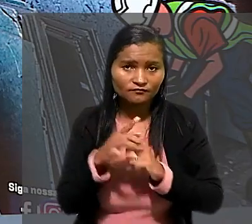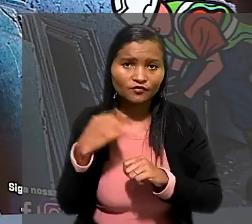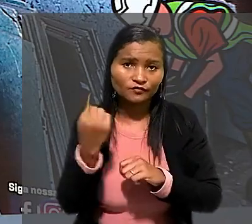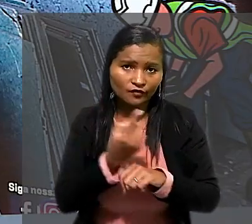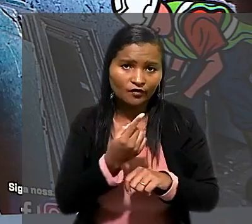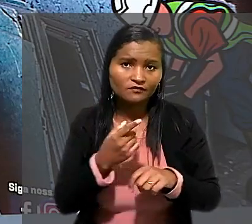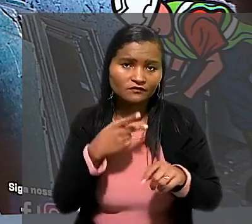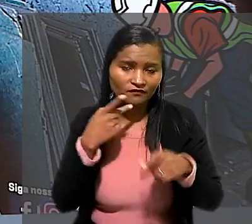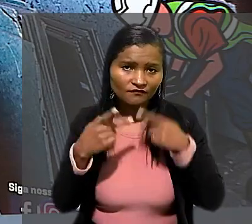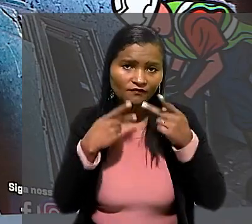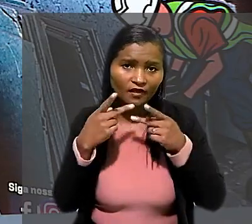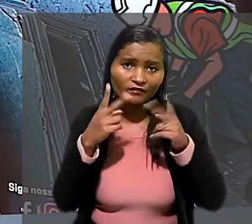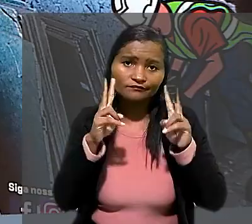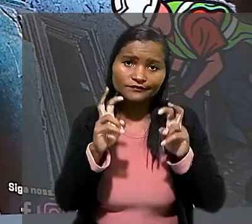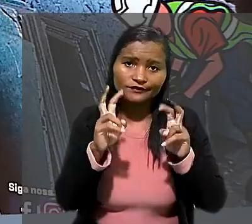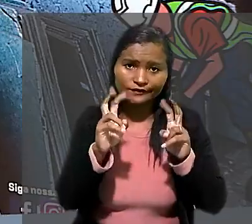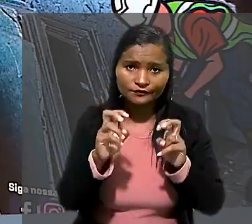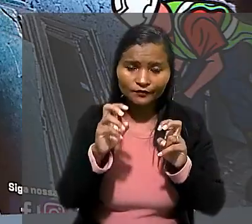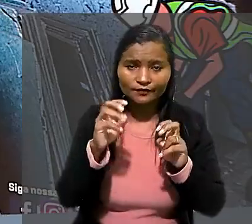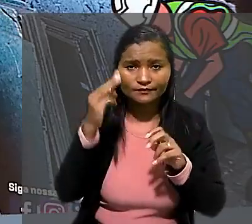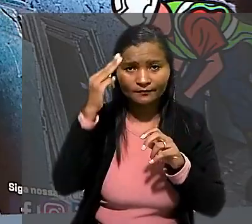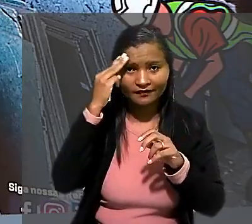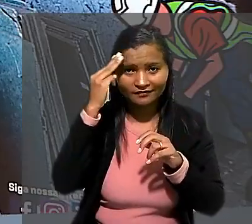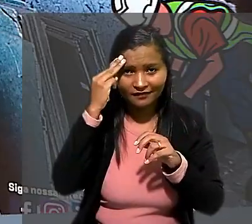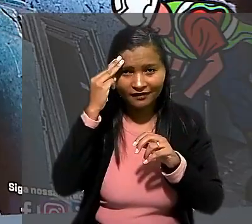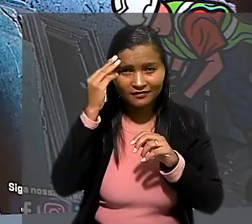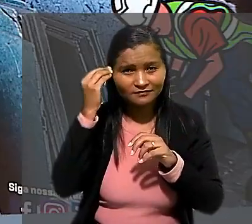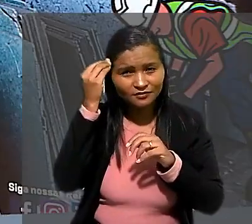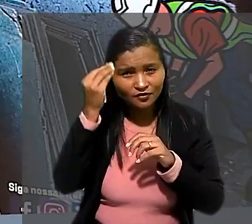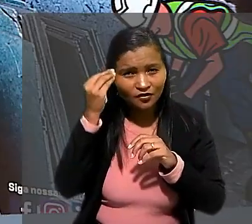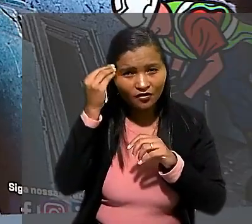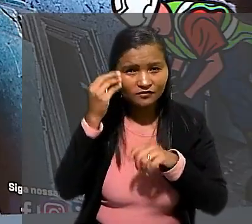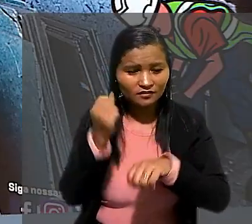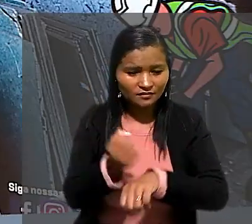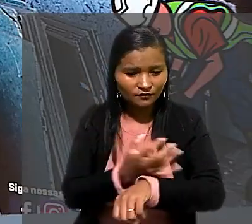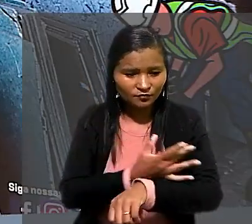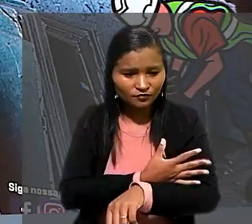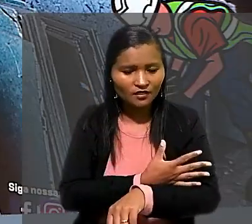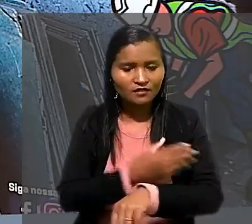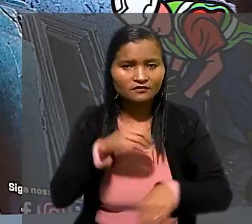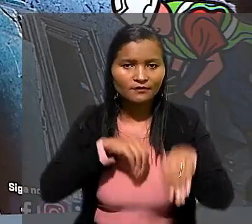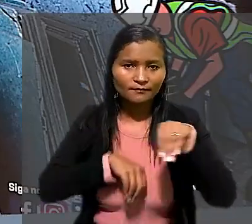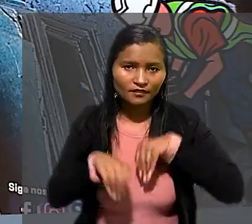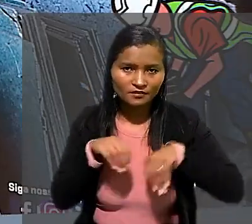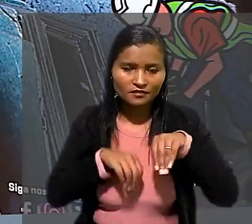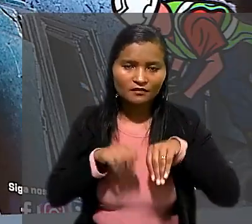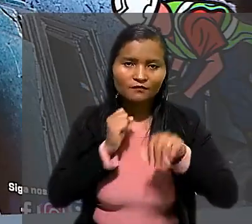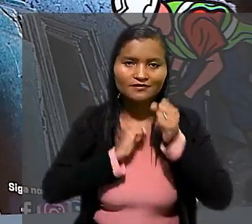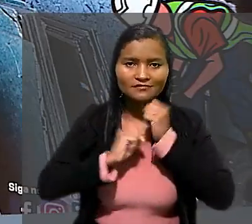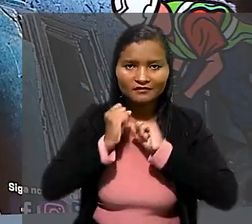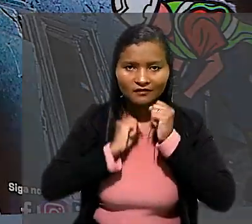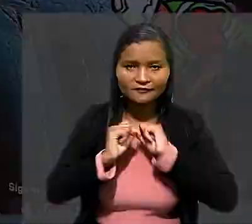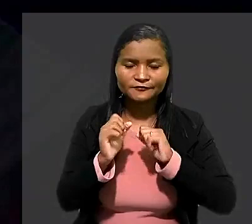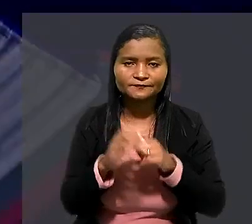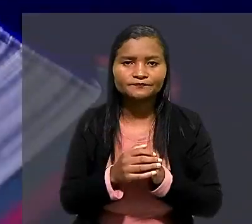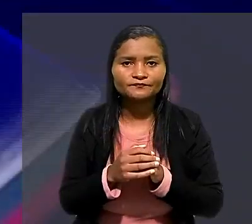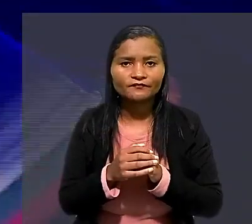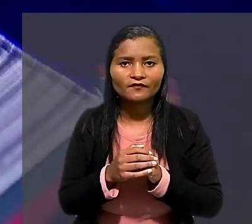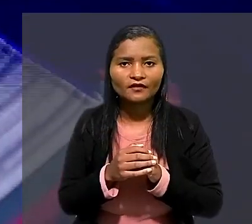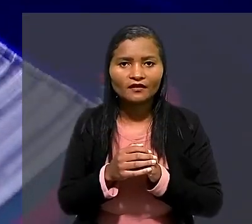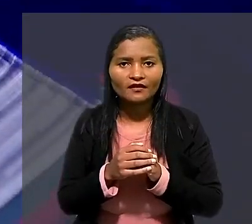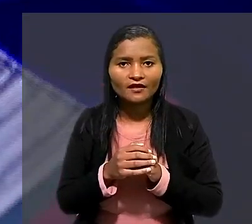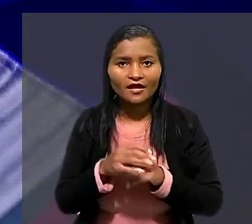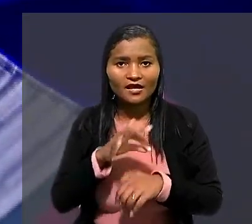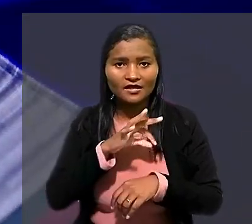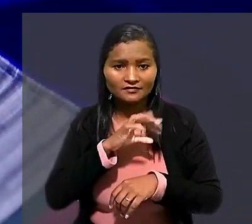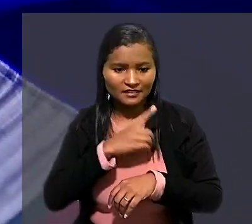muito tratado as questões mentais, psicológicas, emocionais, questão de depressão, questão de ansiedade.